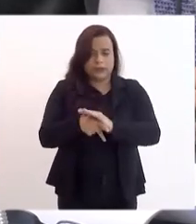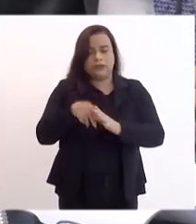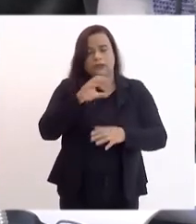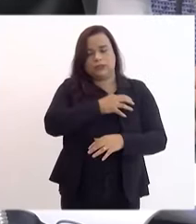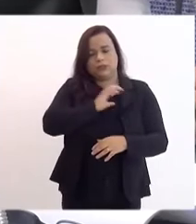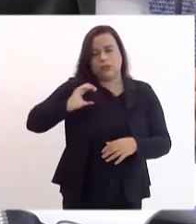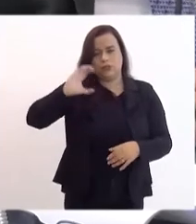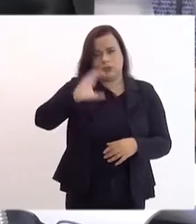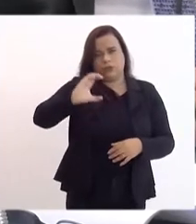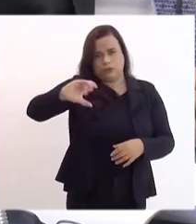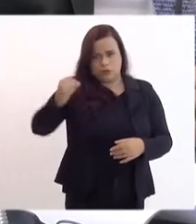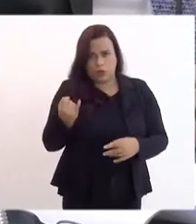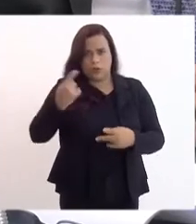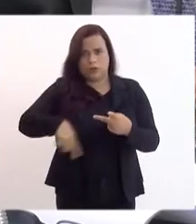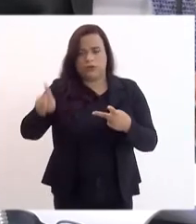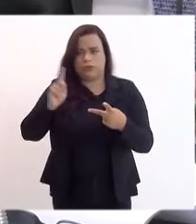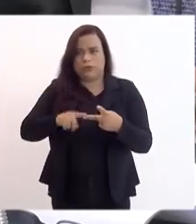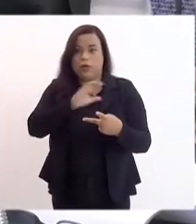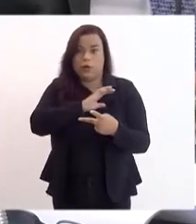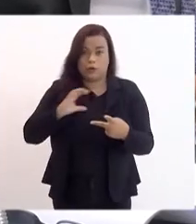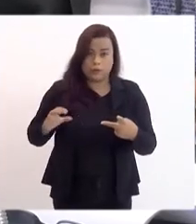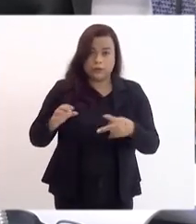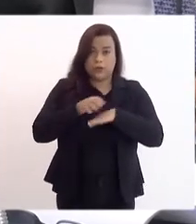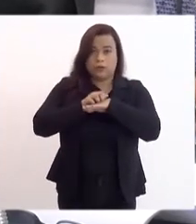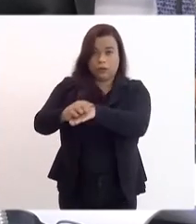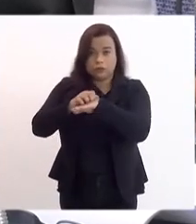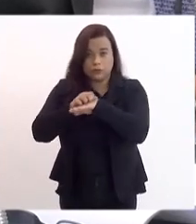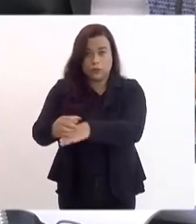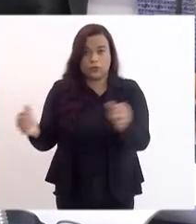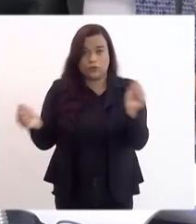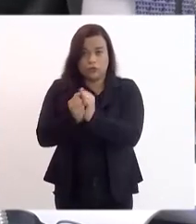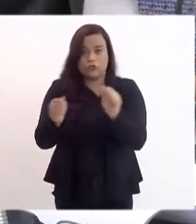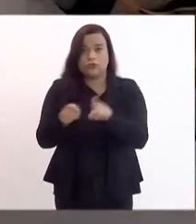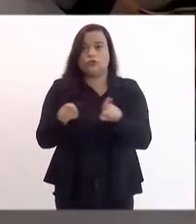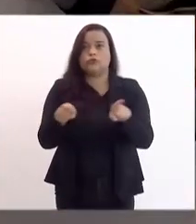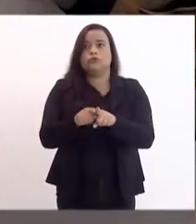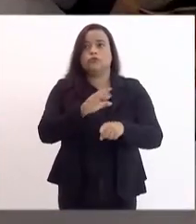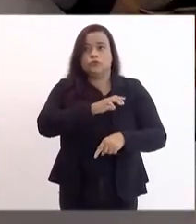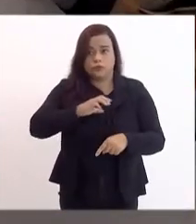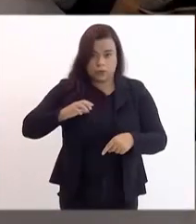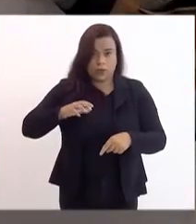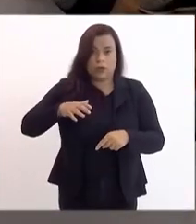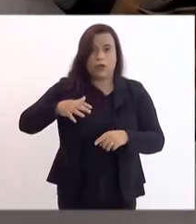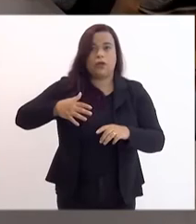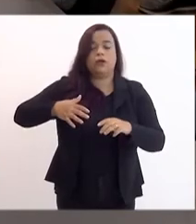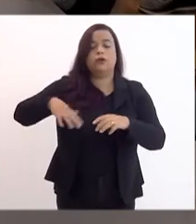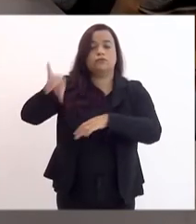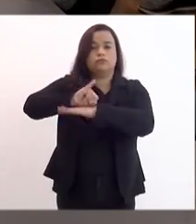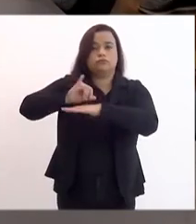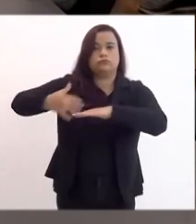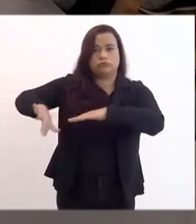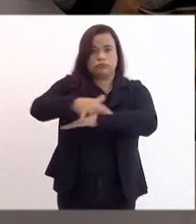Justiça, com a Comissão de Transporte. Queria incluir a Comissão da Região Metropolitana. E a Comissão da Região Metropolitana. Paulo é